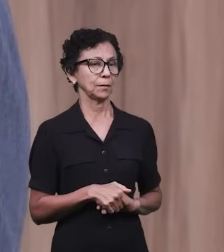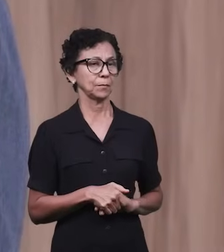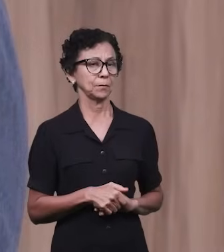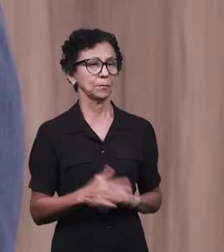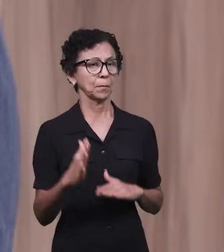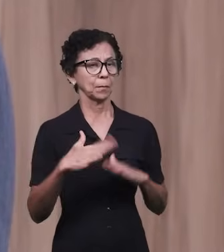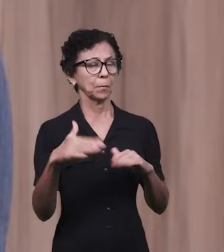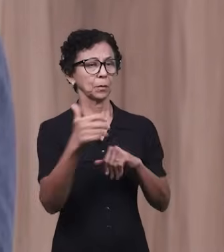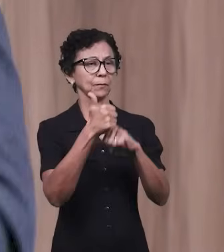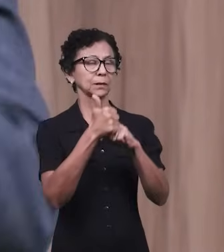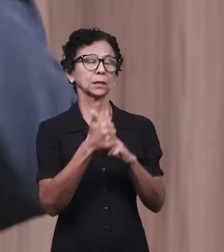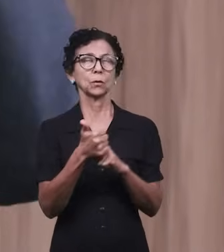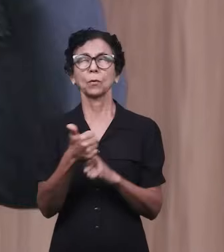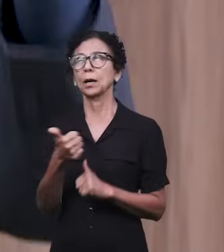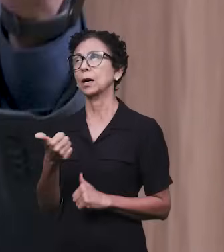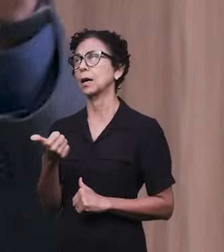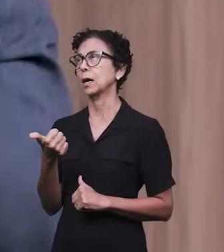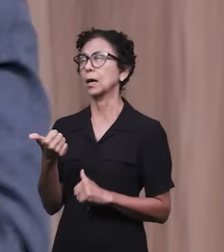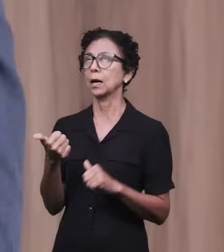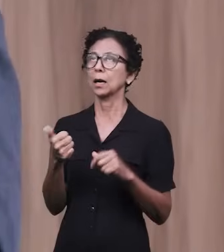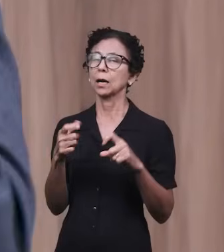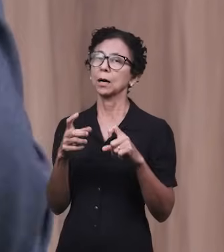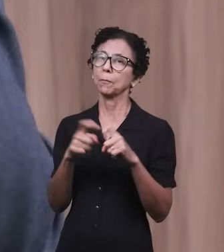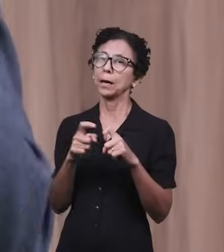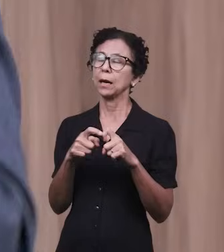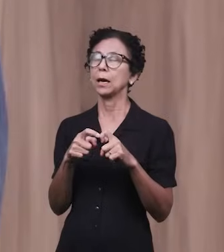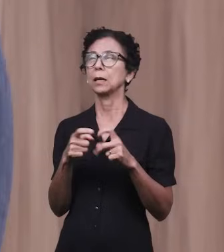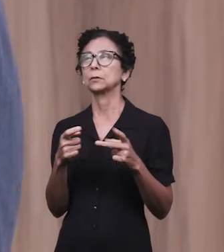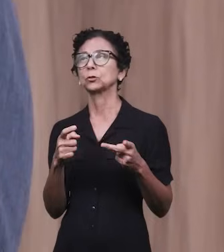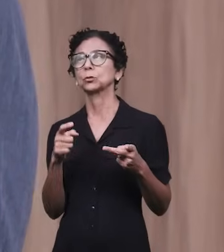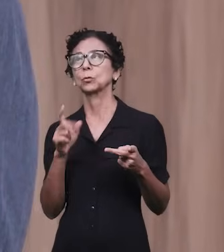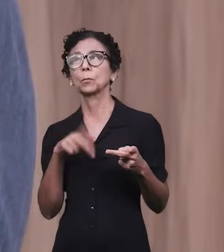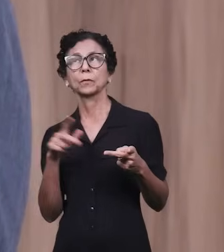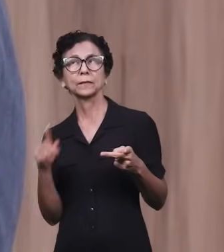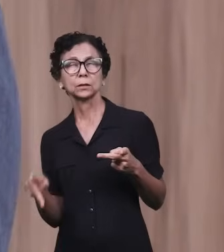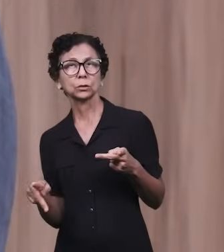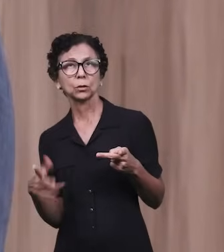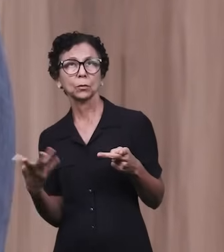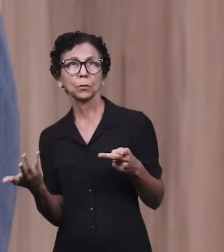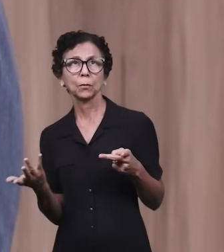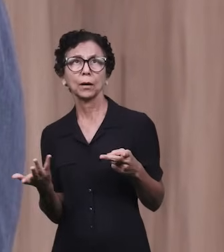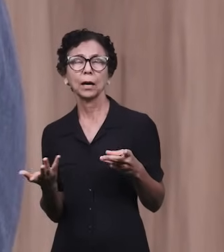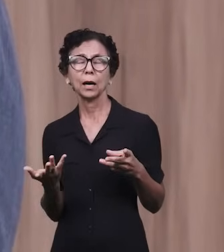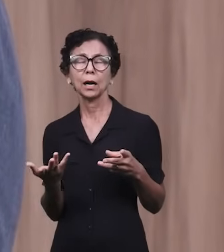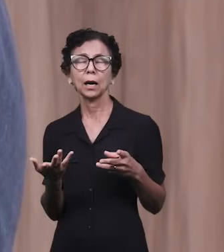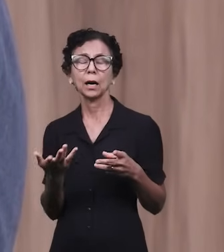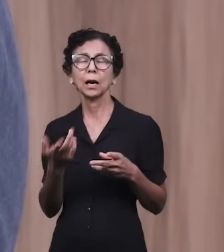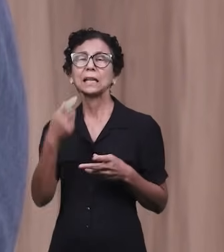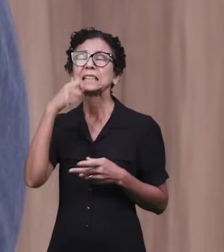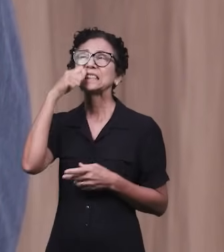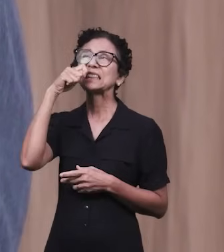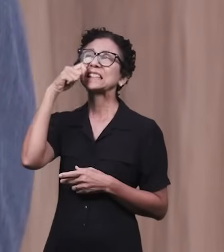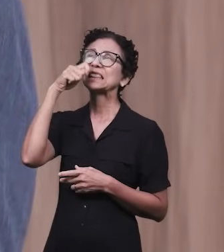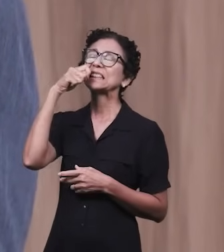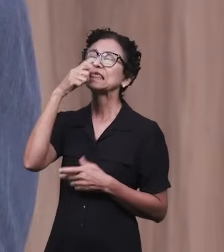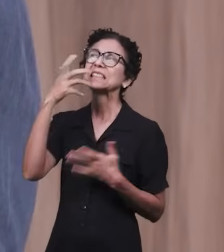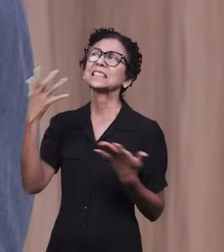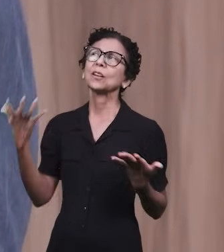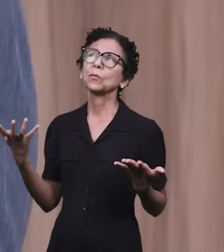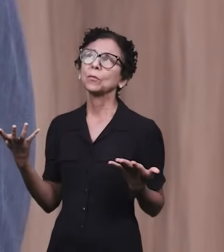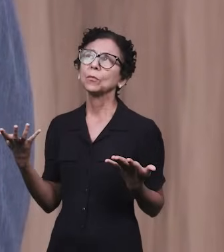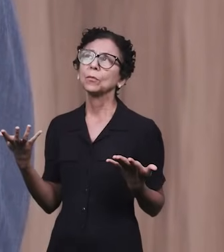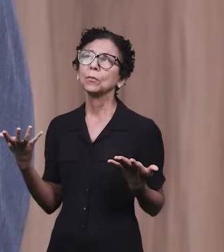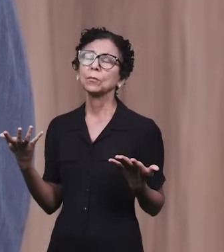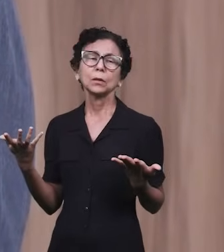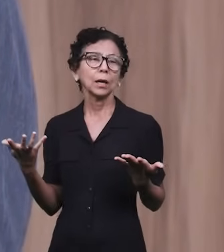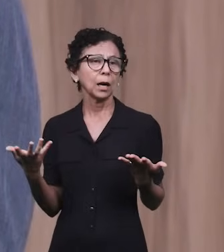quero ser médico, eu quero ser professor, boa escolha. Eu quero ser dentista, eu quero fazer coisa. Então beleza, vamos procurar